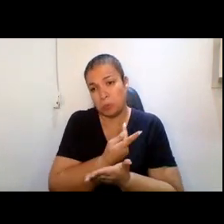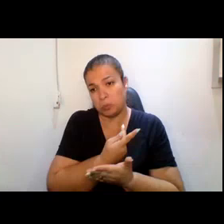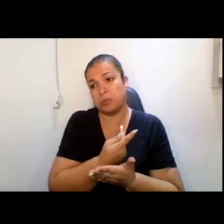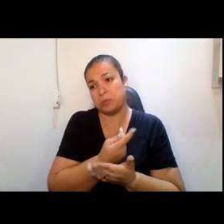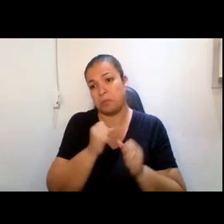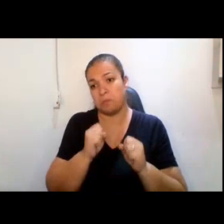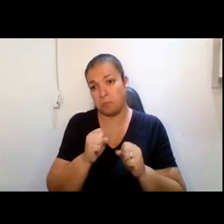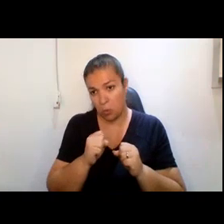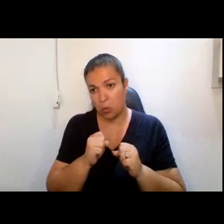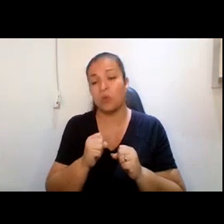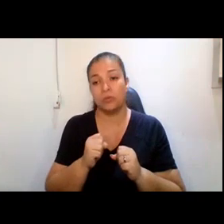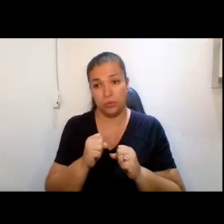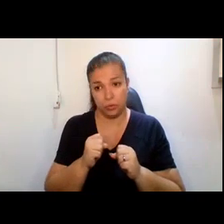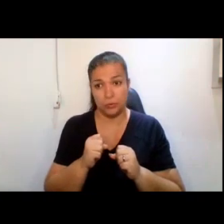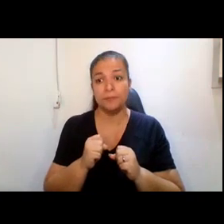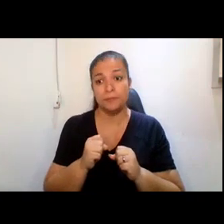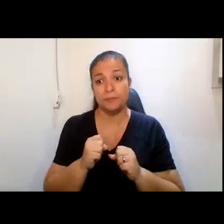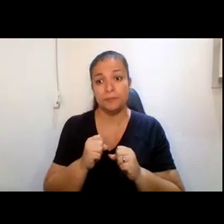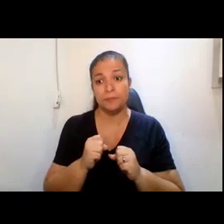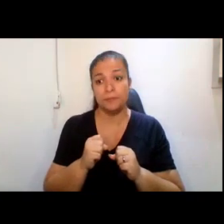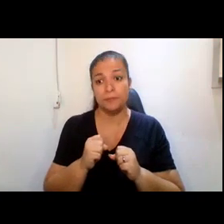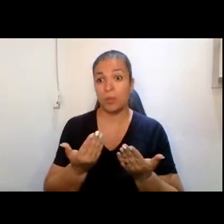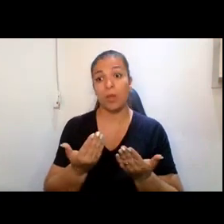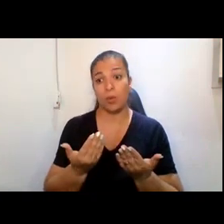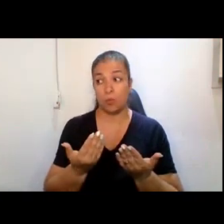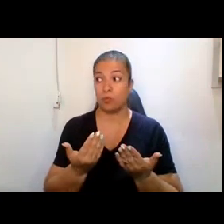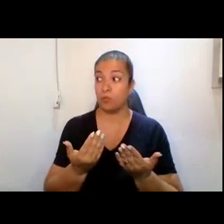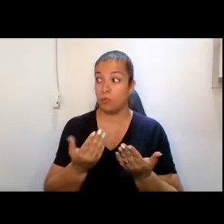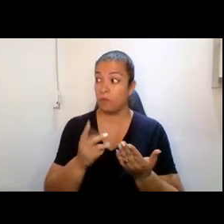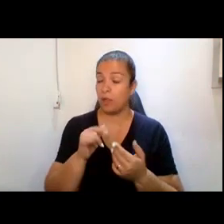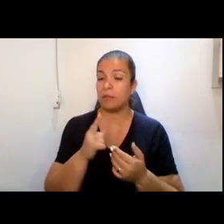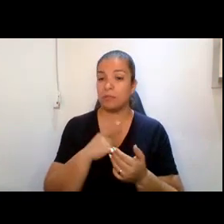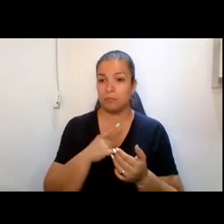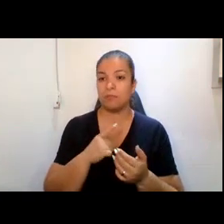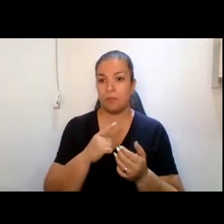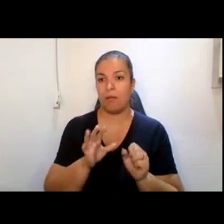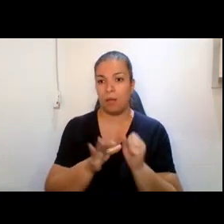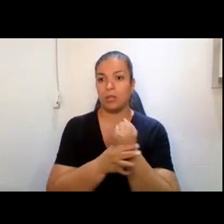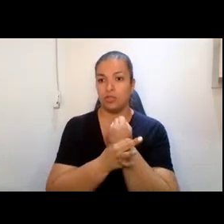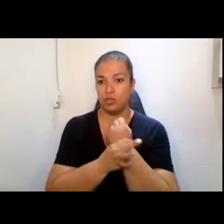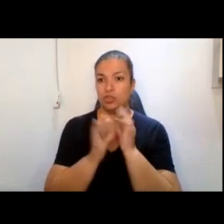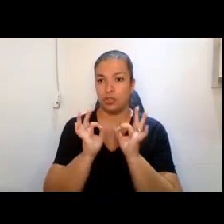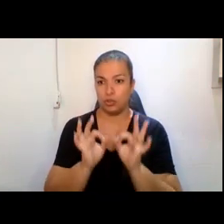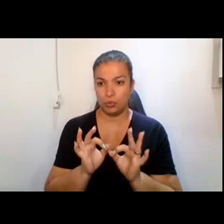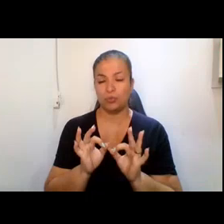né? Então, isso aí vai ser garantido. Entendo que a